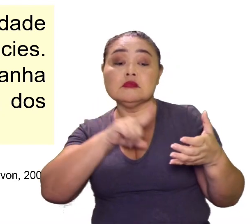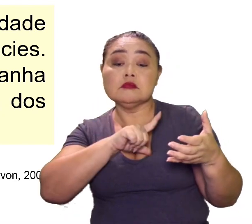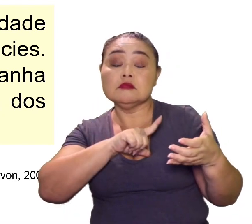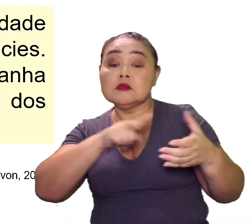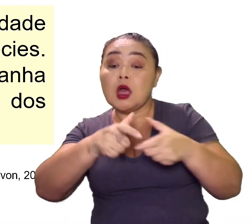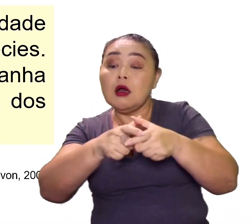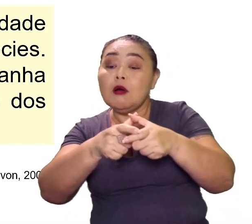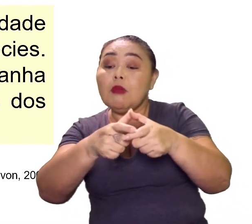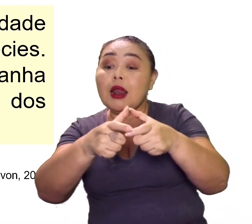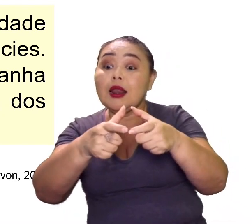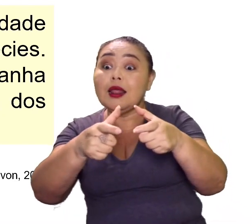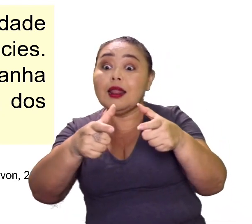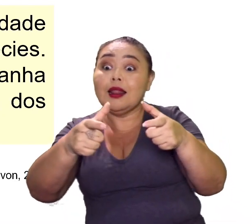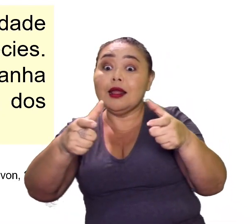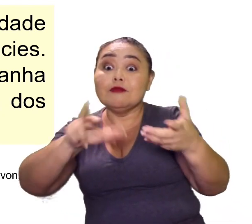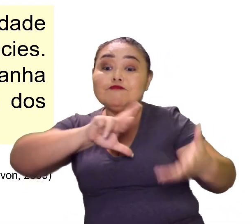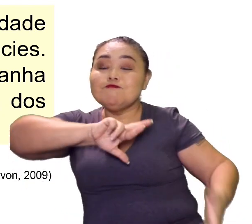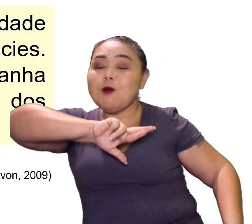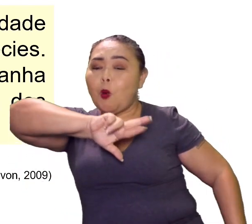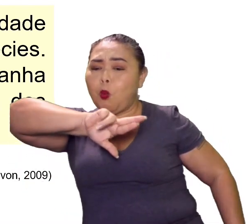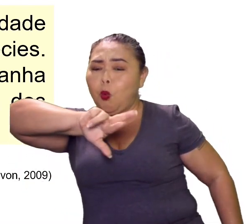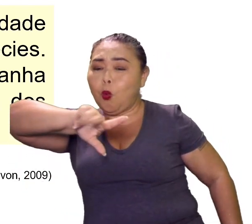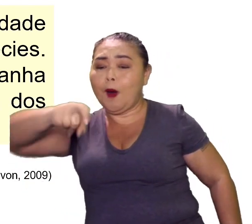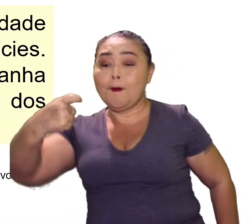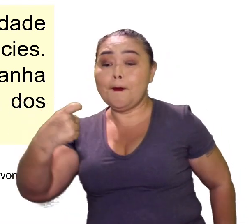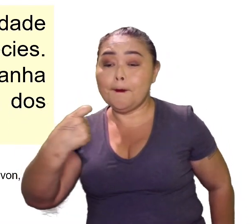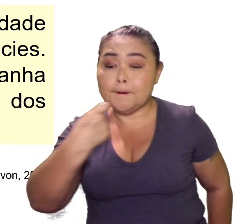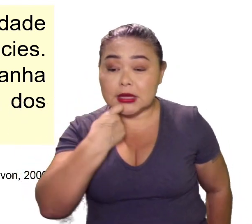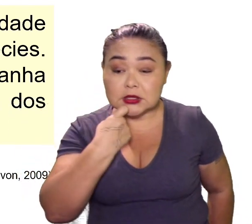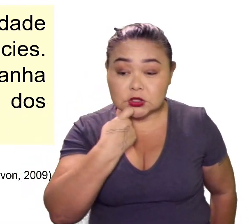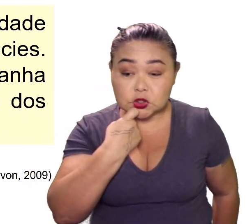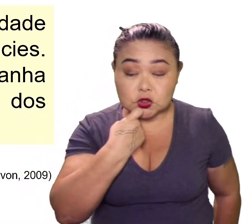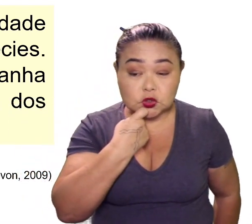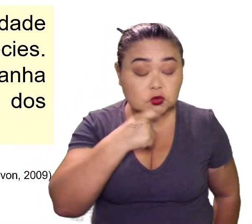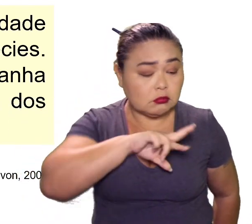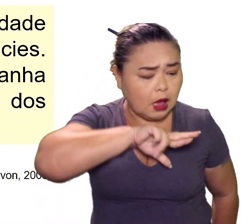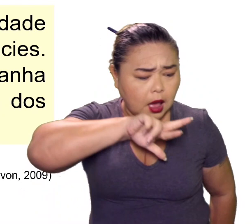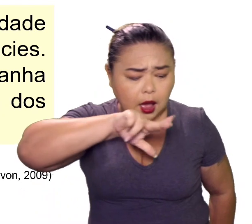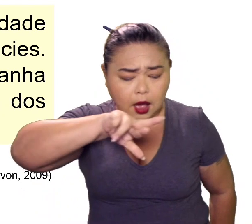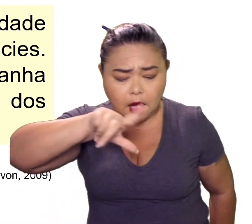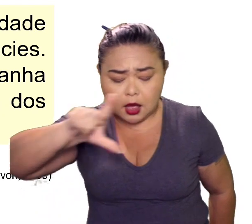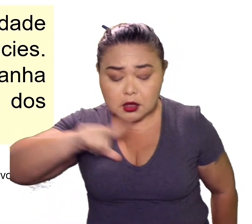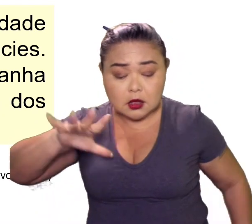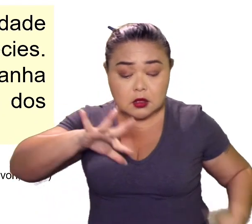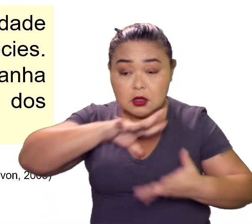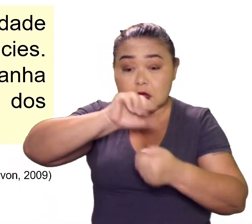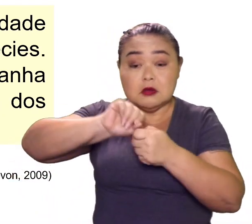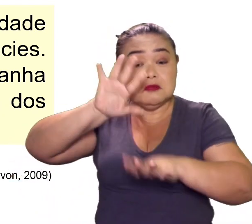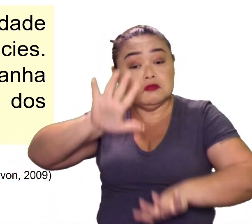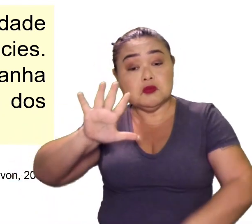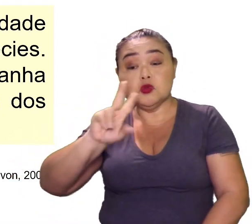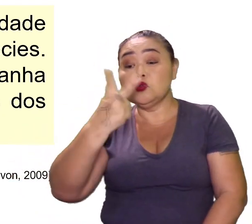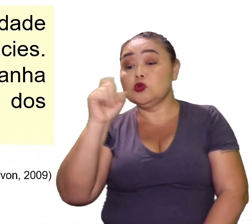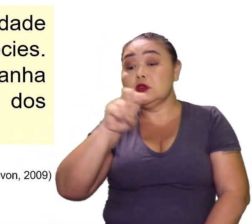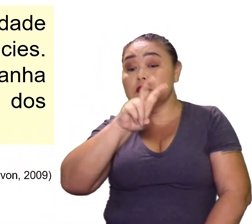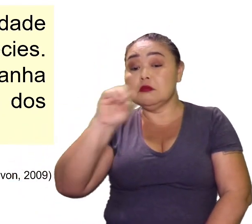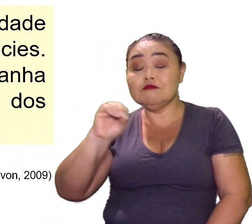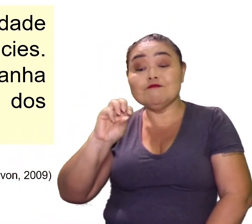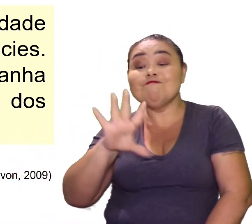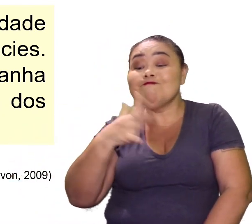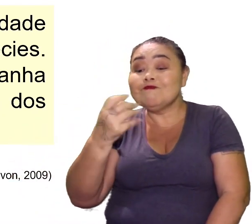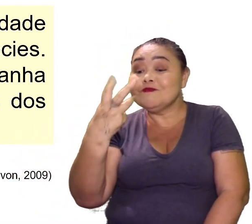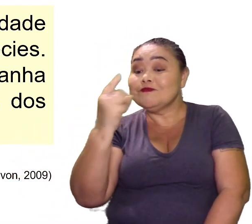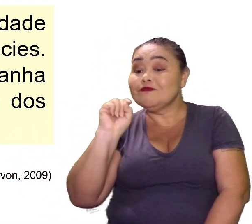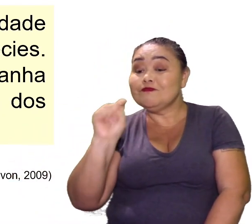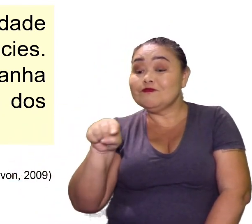possui a maior diversidade de peixes do planeta Terra, entre 2.500 e